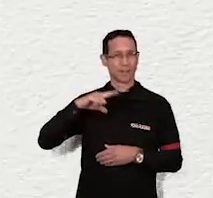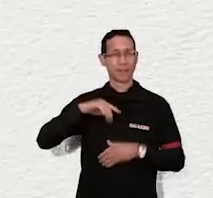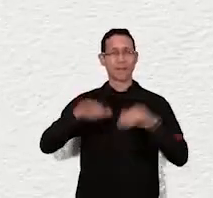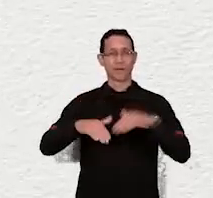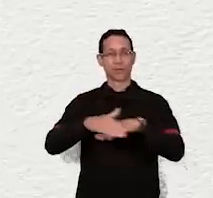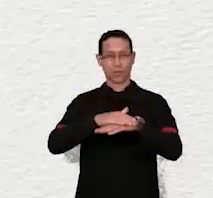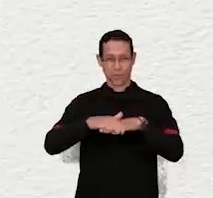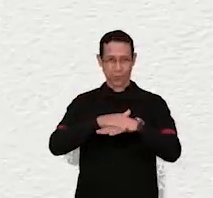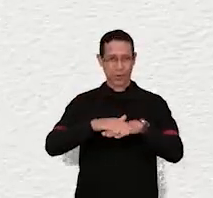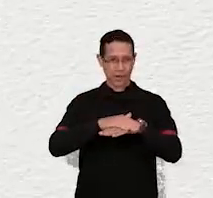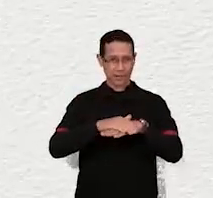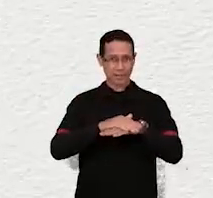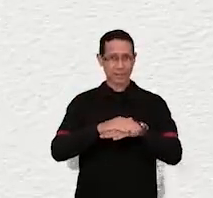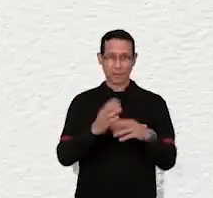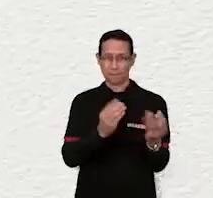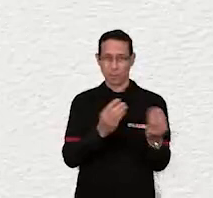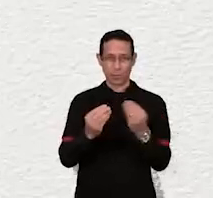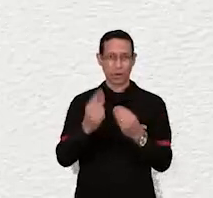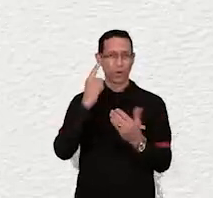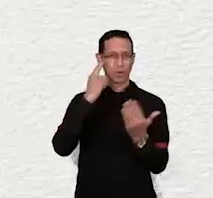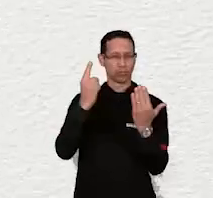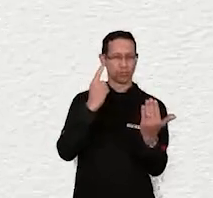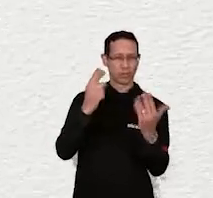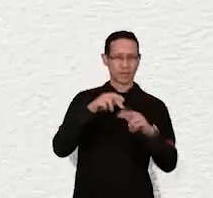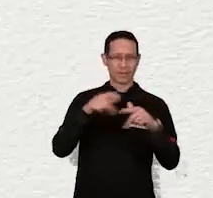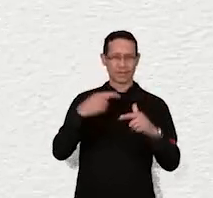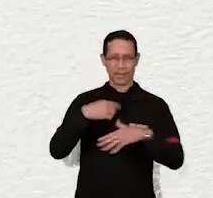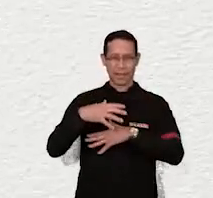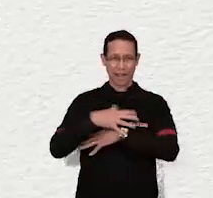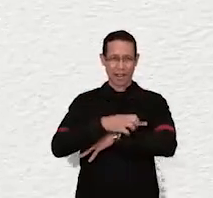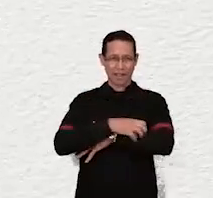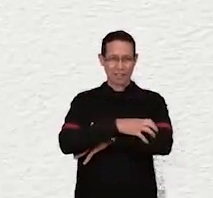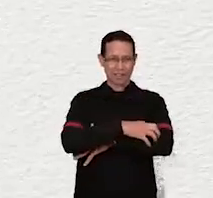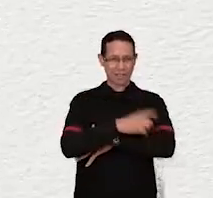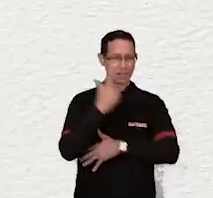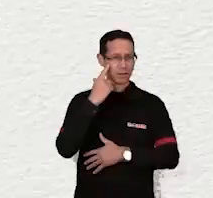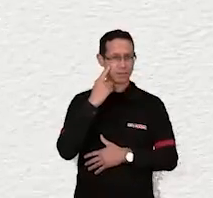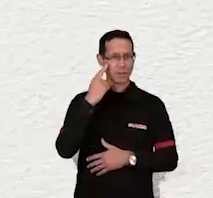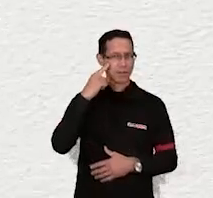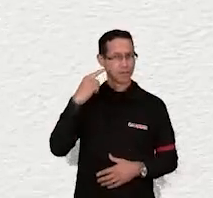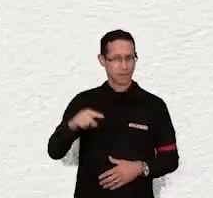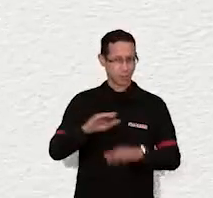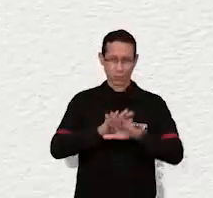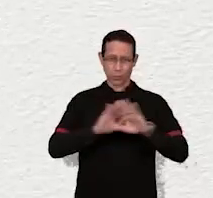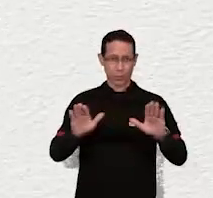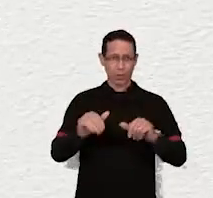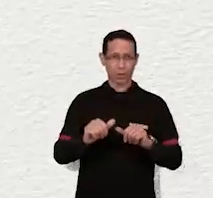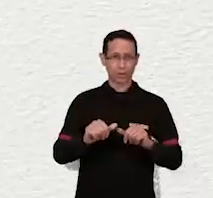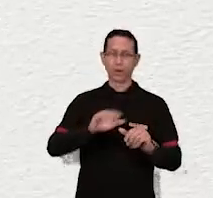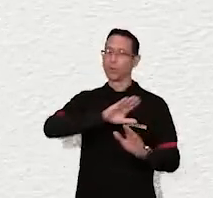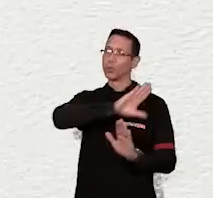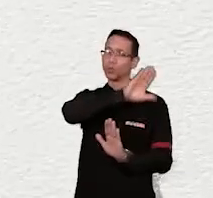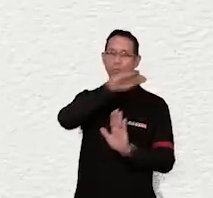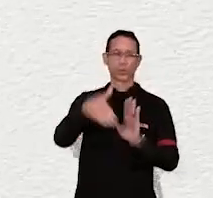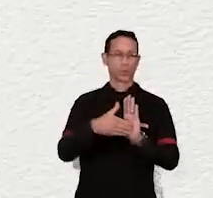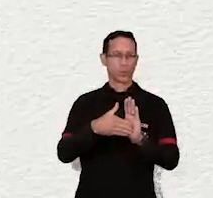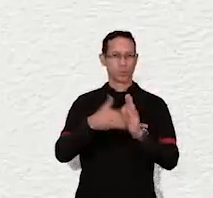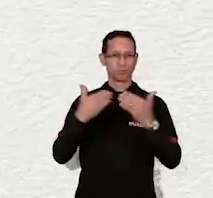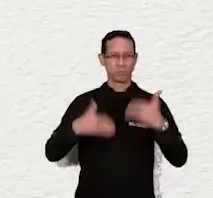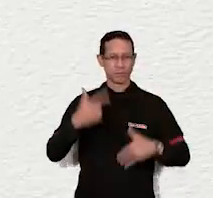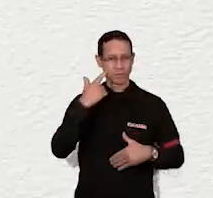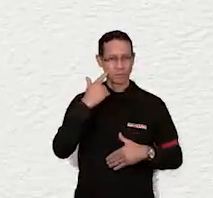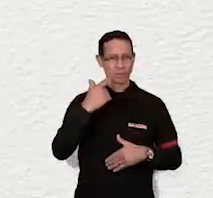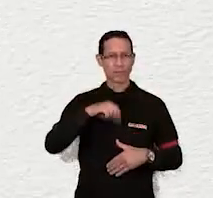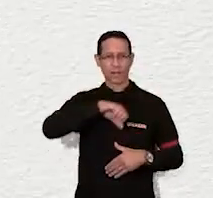muito sobre isso. Se você tem dúvida se esse paciente tem um quadro alérgico, não fica só olhando a orelha, olha o paciente como um todo, né? Ele lambe muito